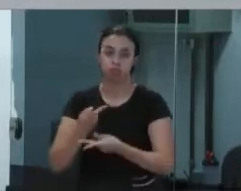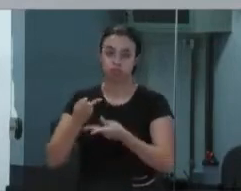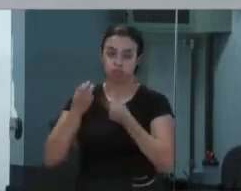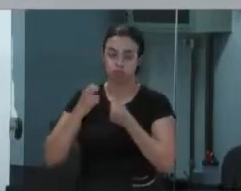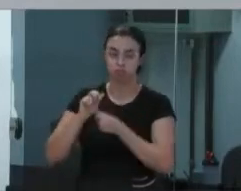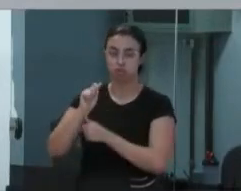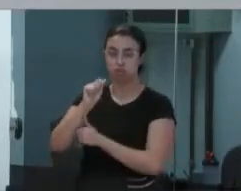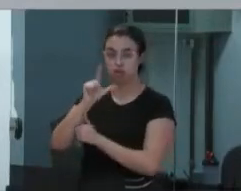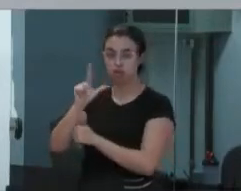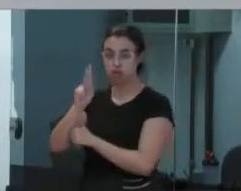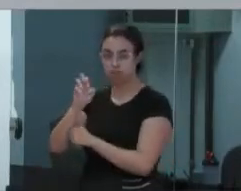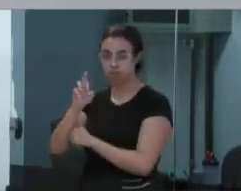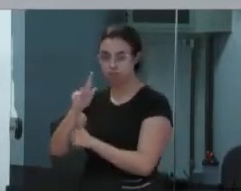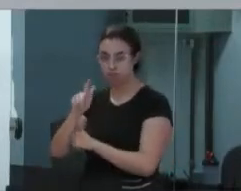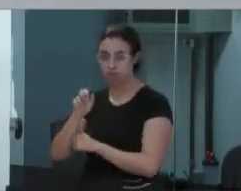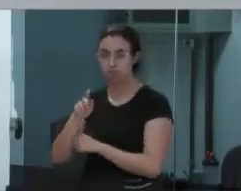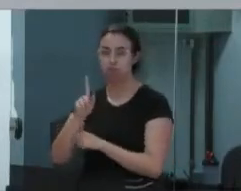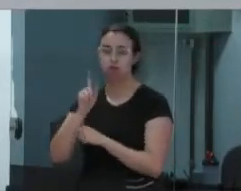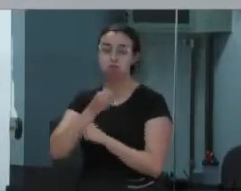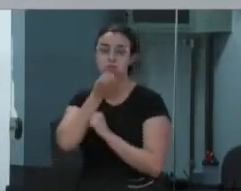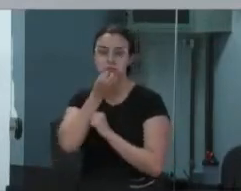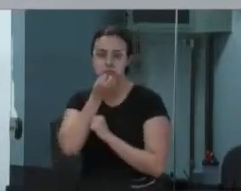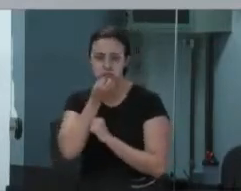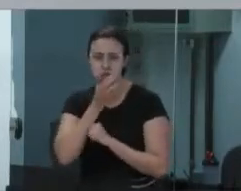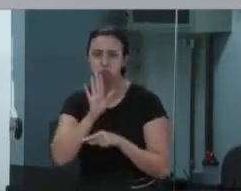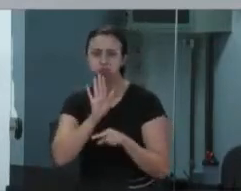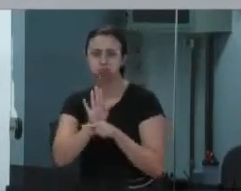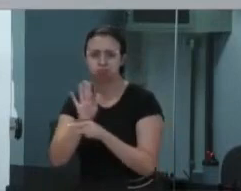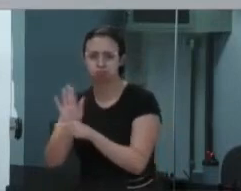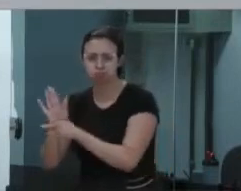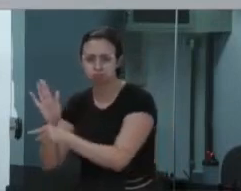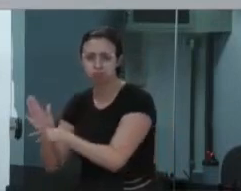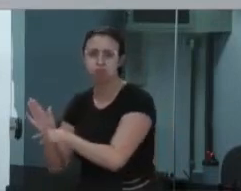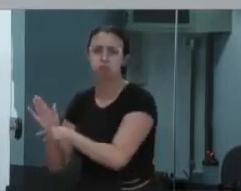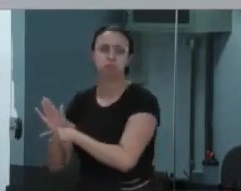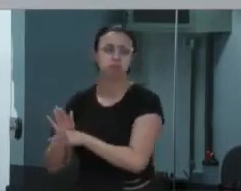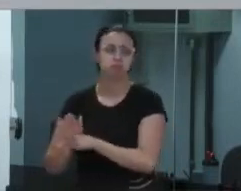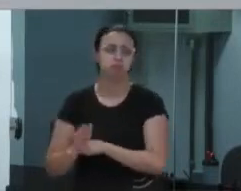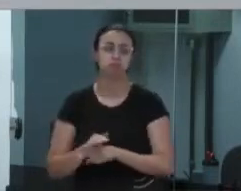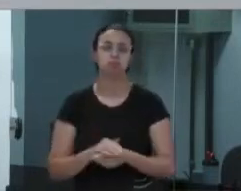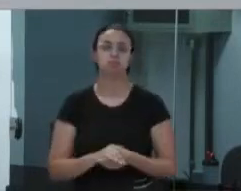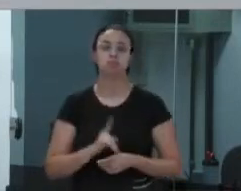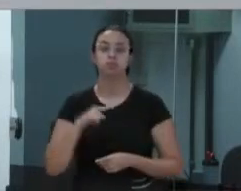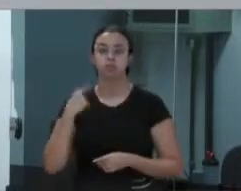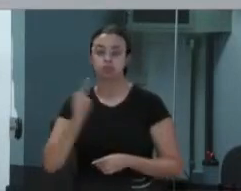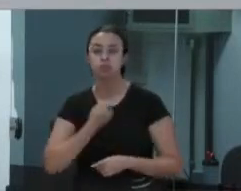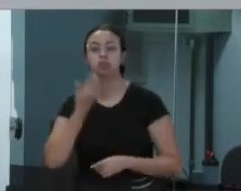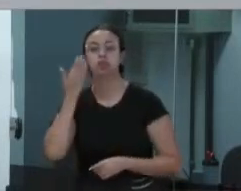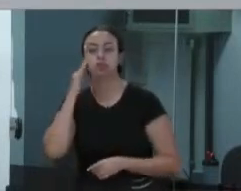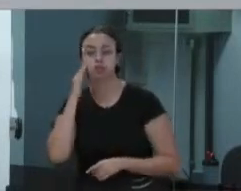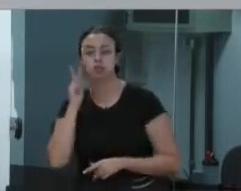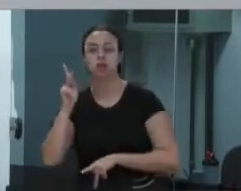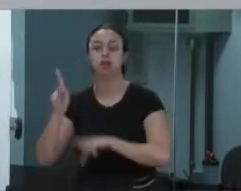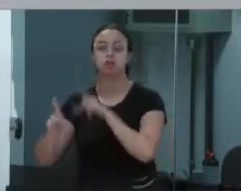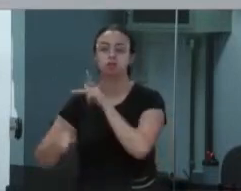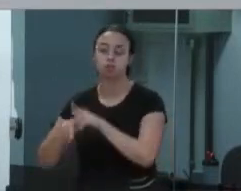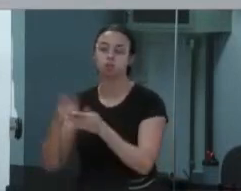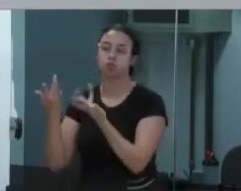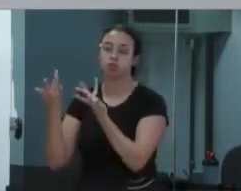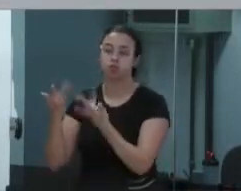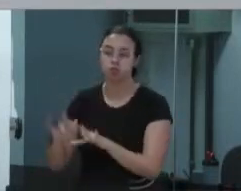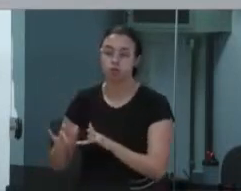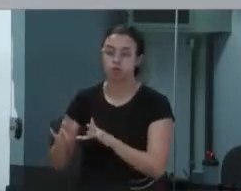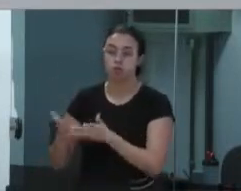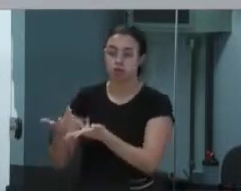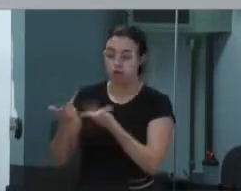albergue, o serviço de atendimento noturno, ele foi muito eficiente, ele é mais eficiente do que o acolhimento, então a gente já entendeu que essa população ele não quer o acolhimento ali,